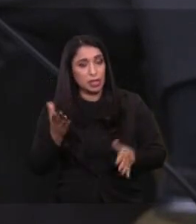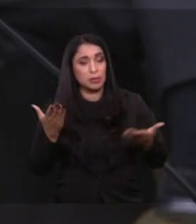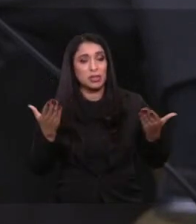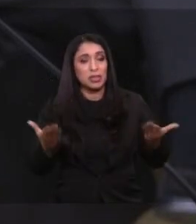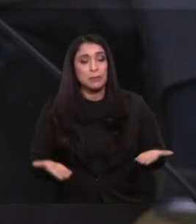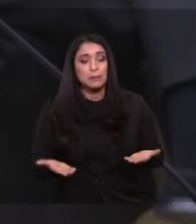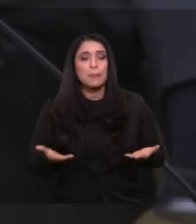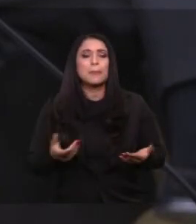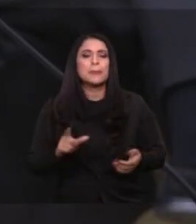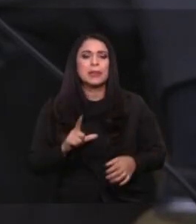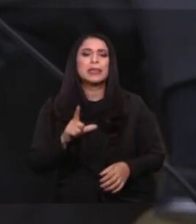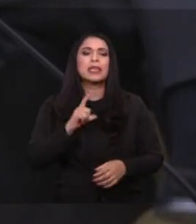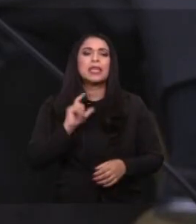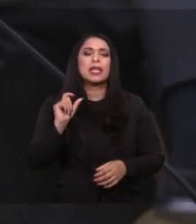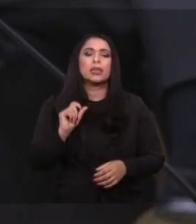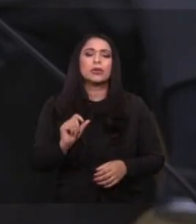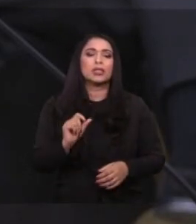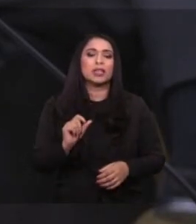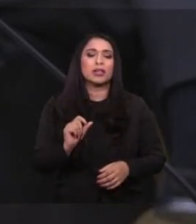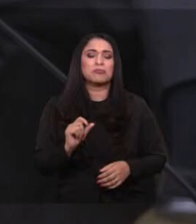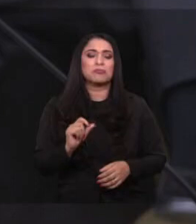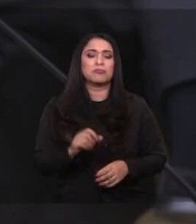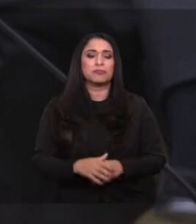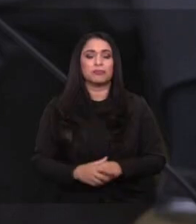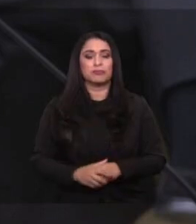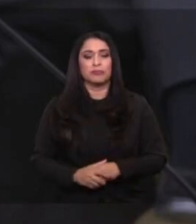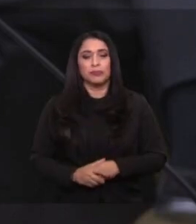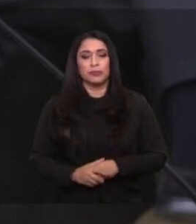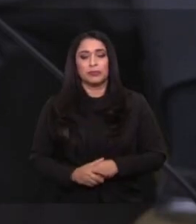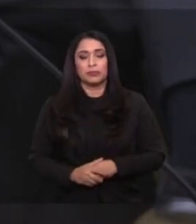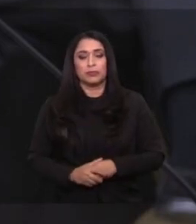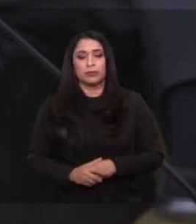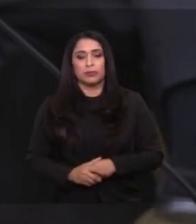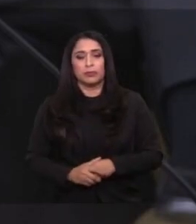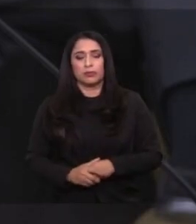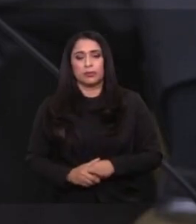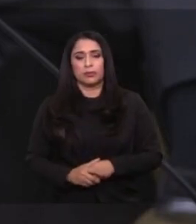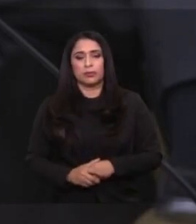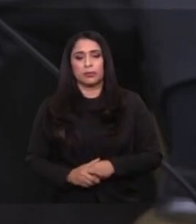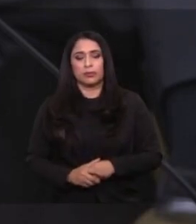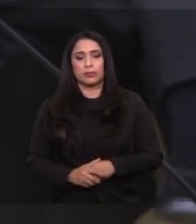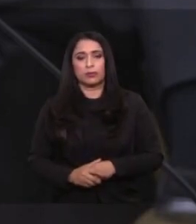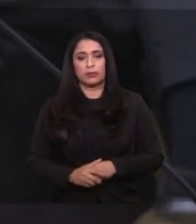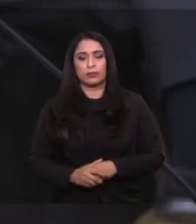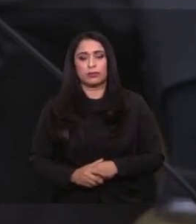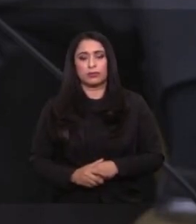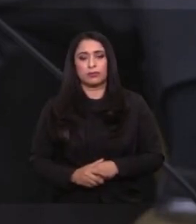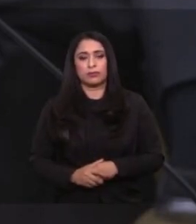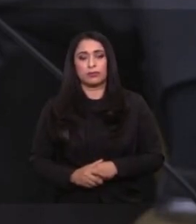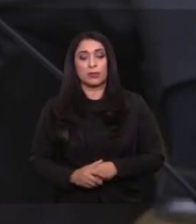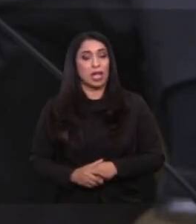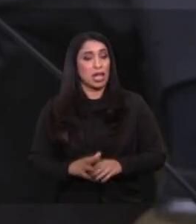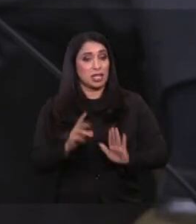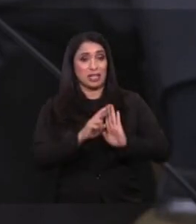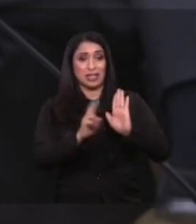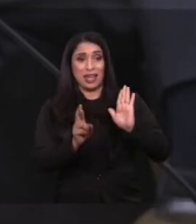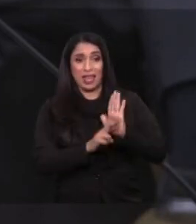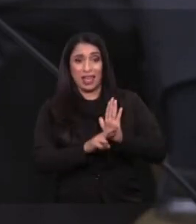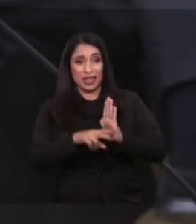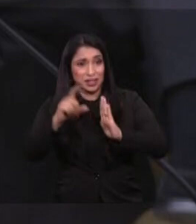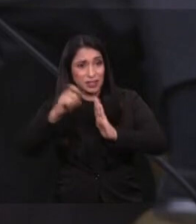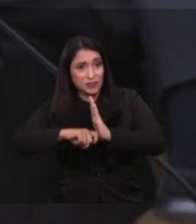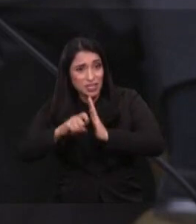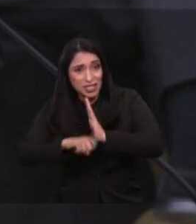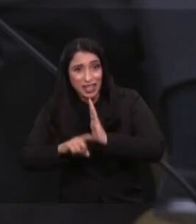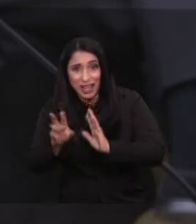há, de fato, uma descrença no fato, na realidade, de que não se respeitam as regras fiscais e não